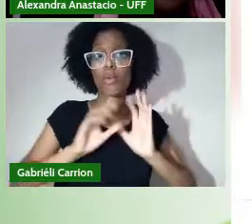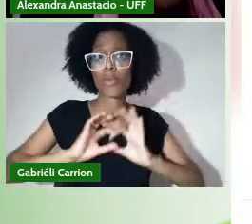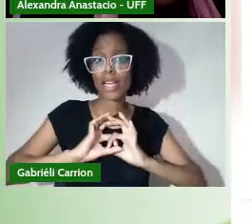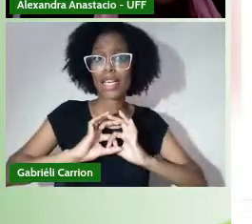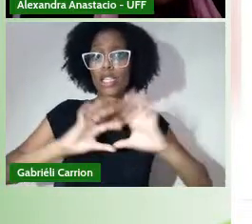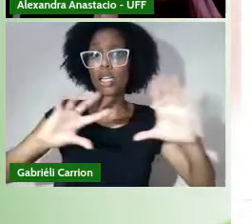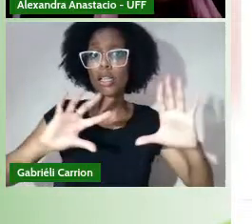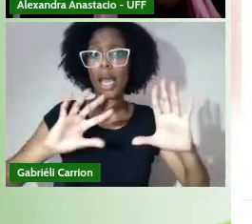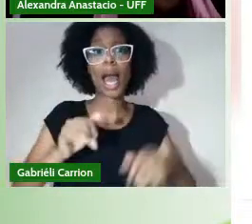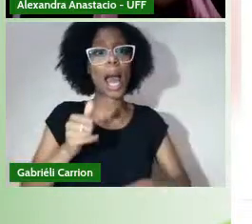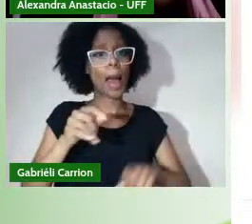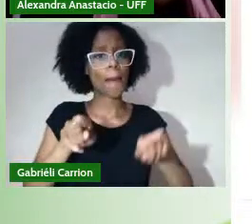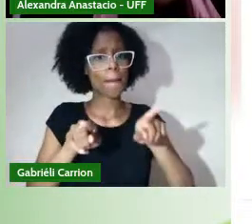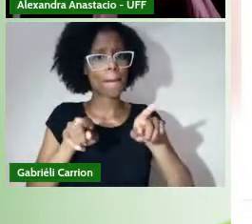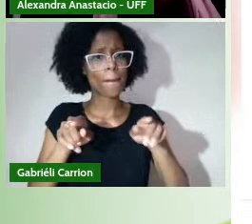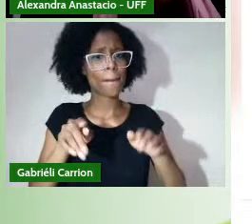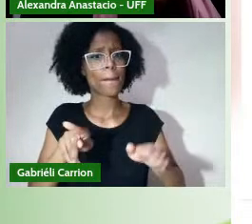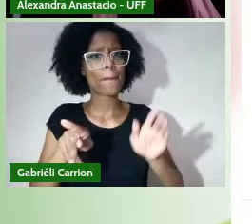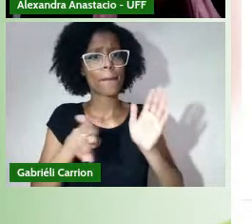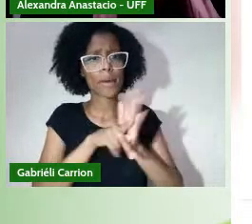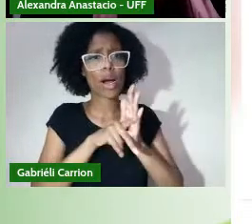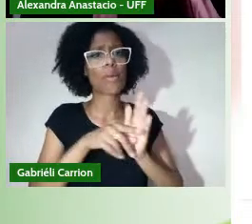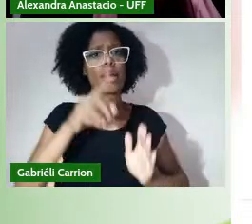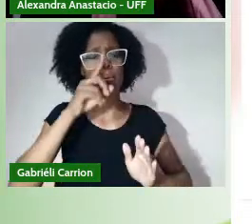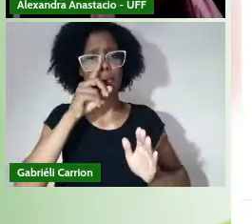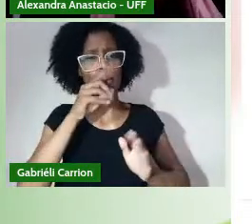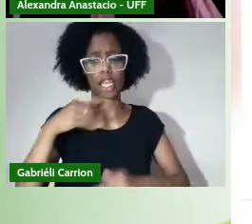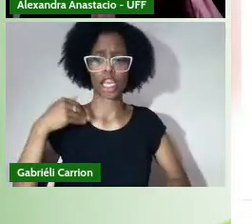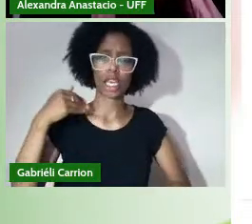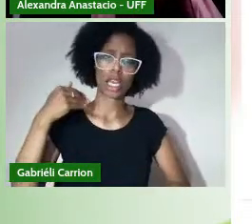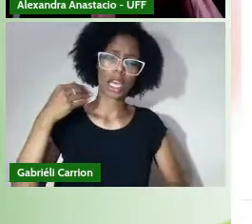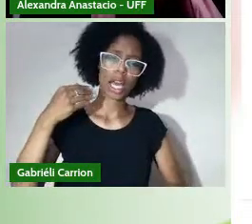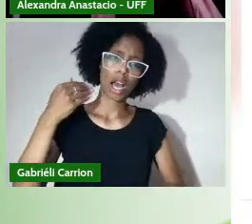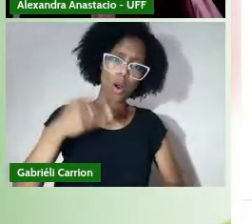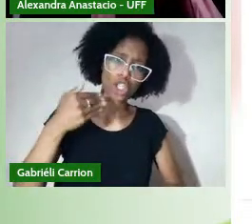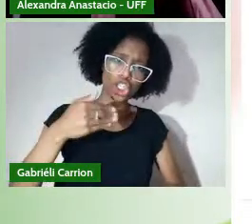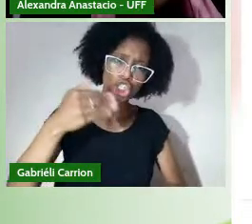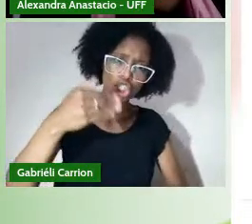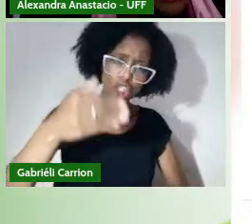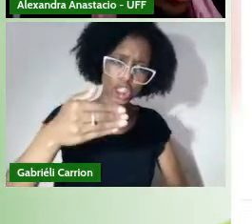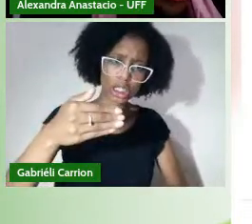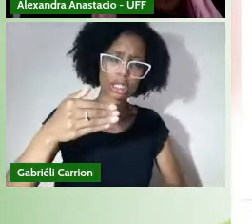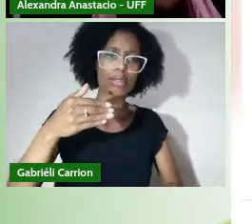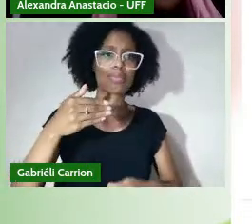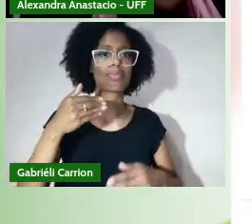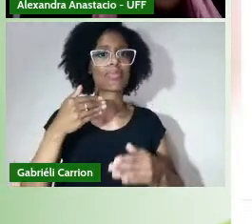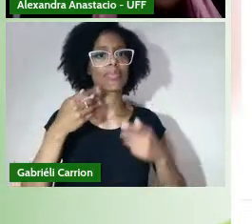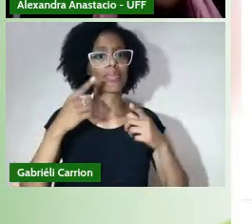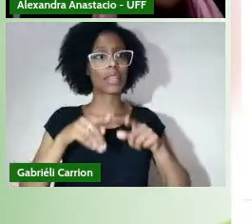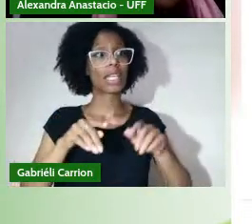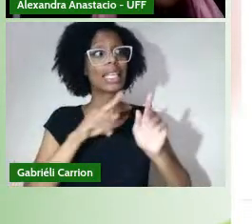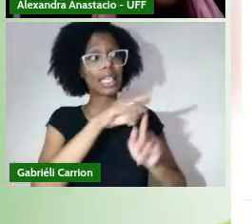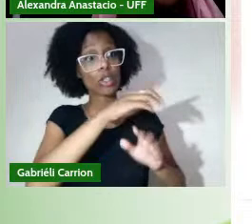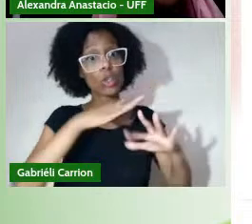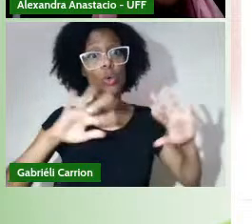próprias mães, elas criam uma rotina e uma rede de